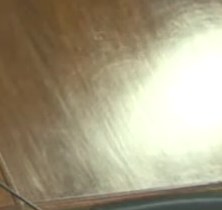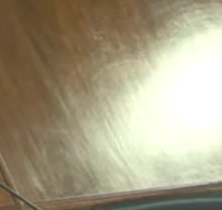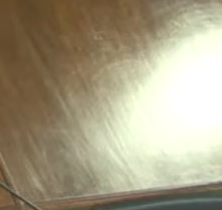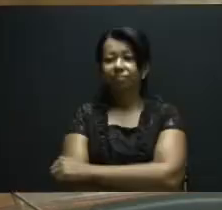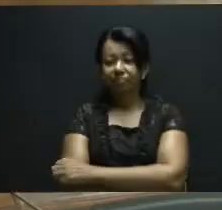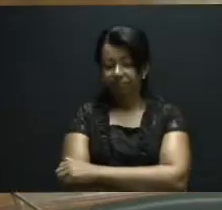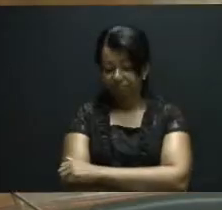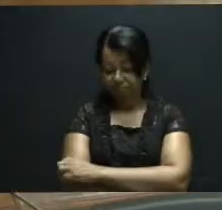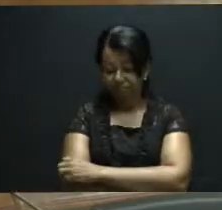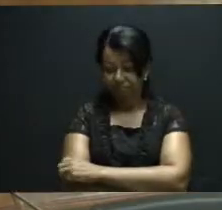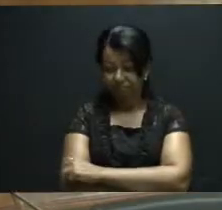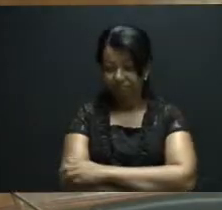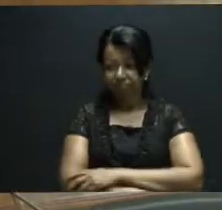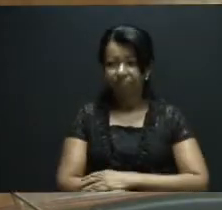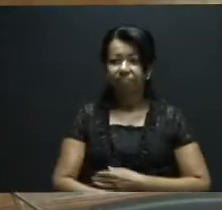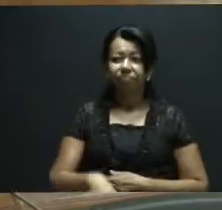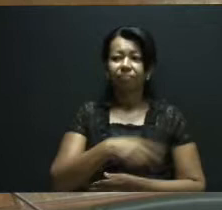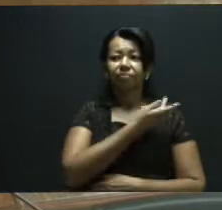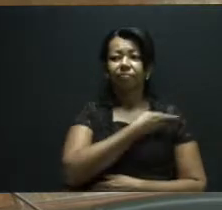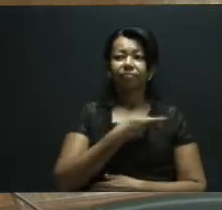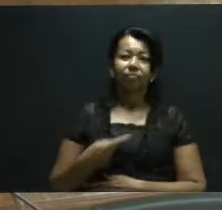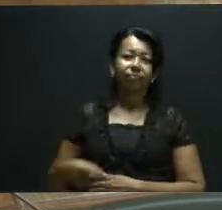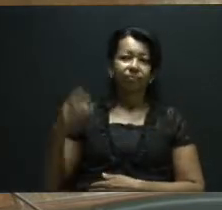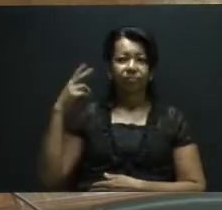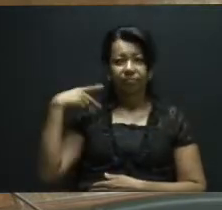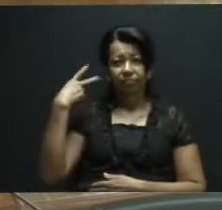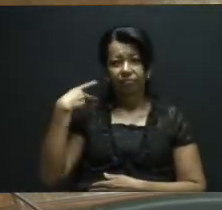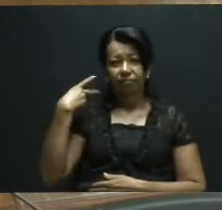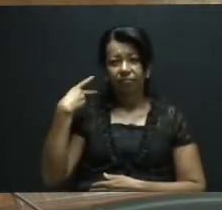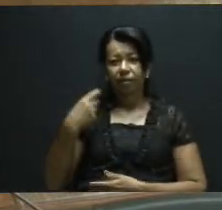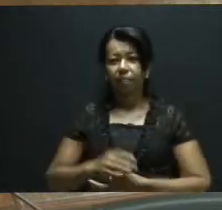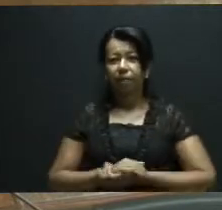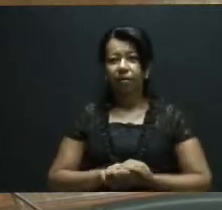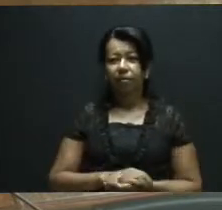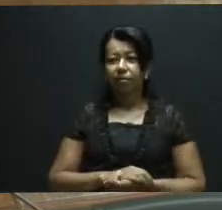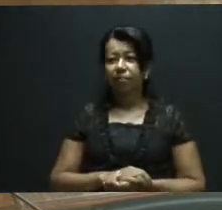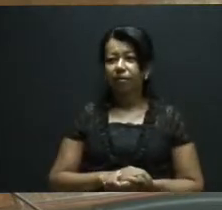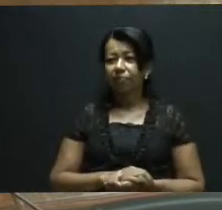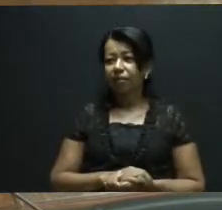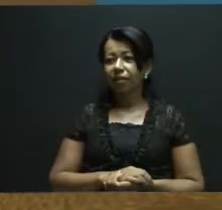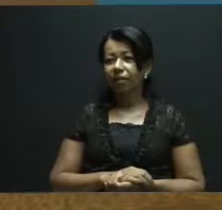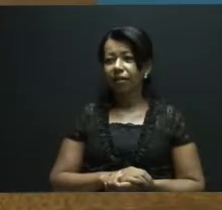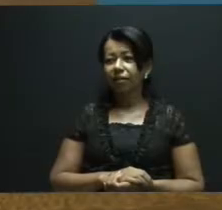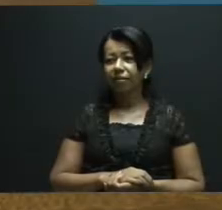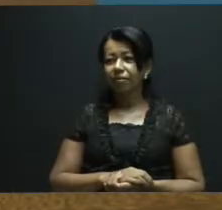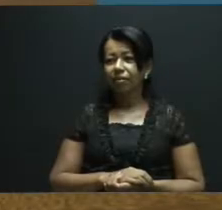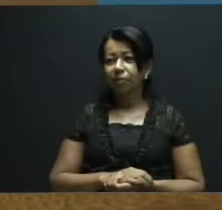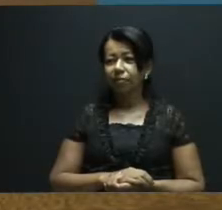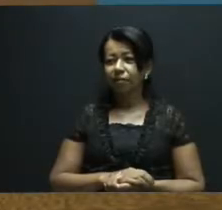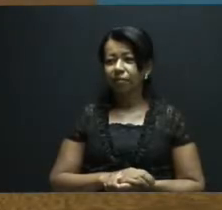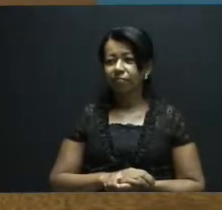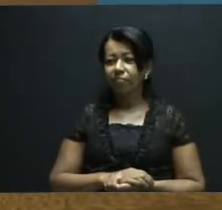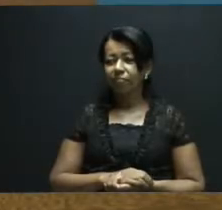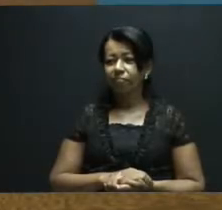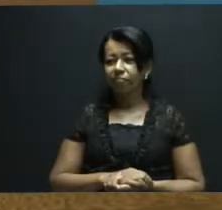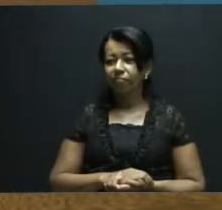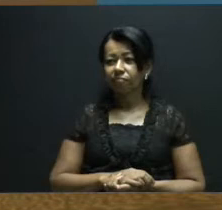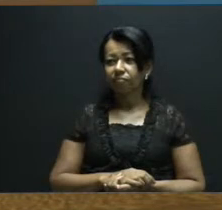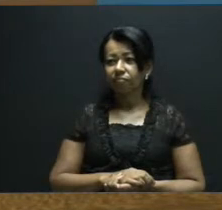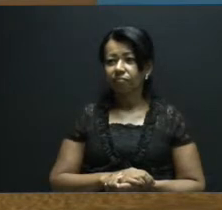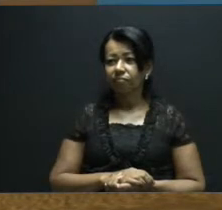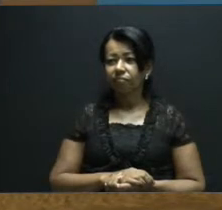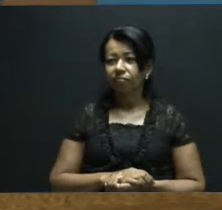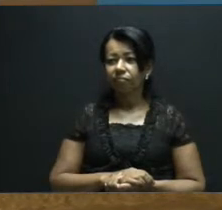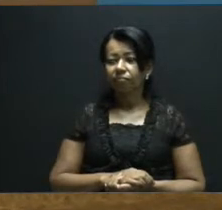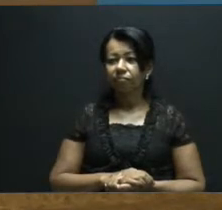seu presidente paris quero aqui falar